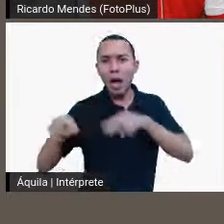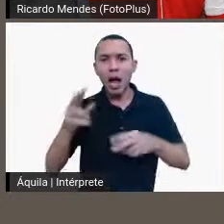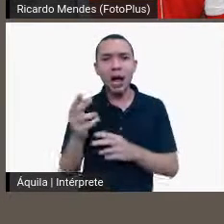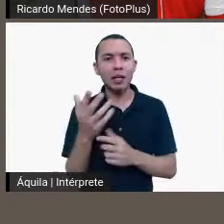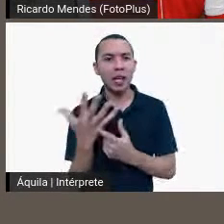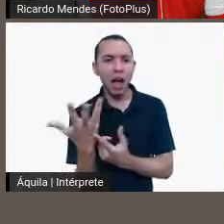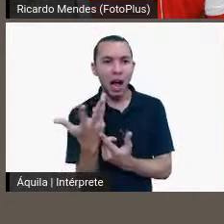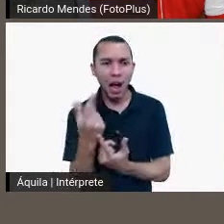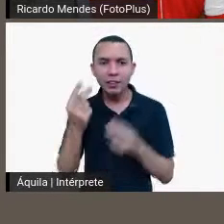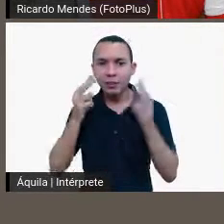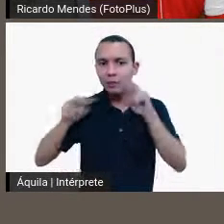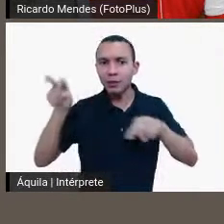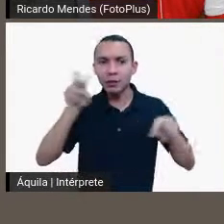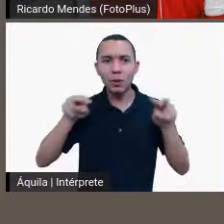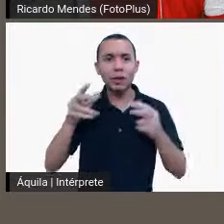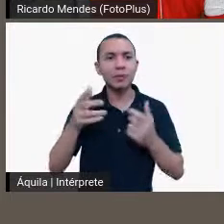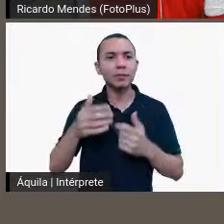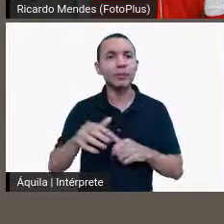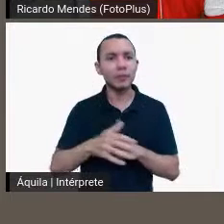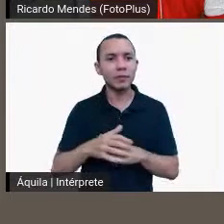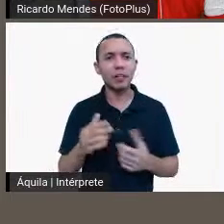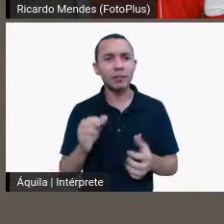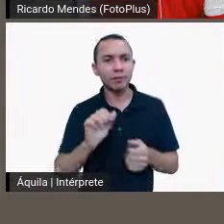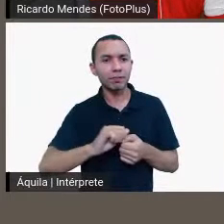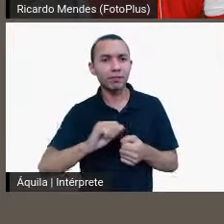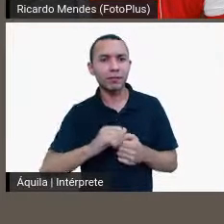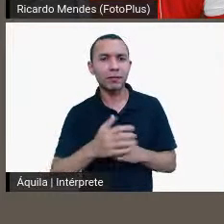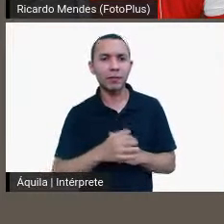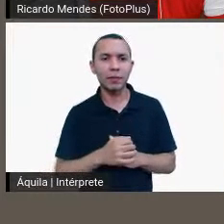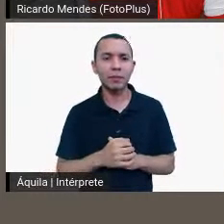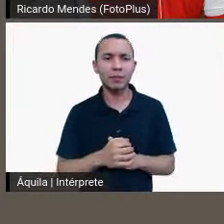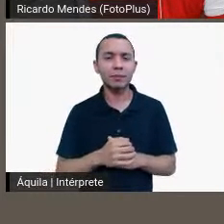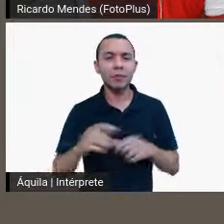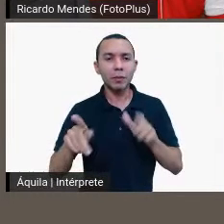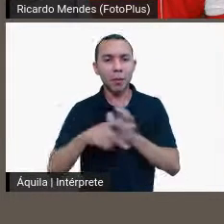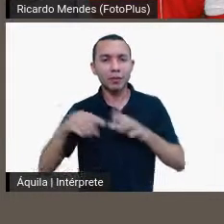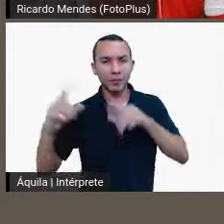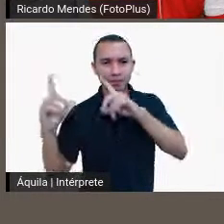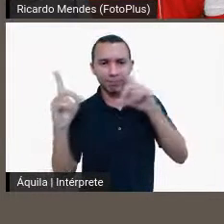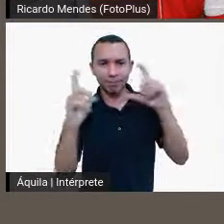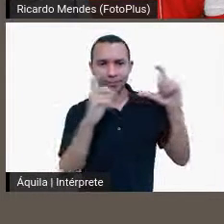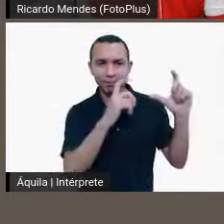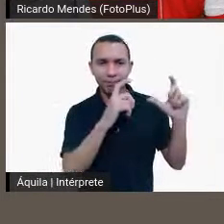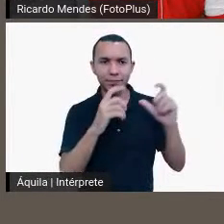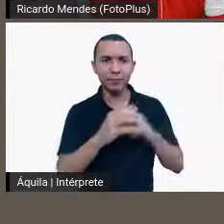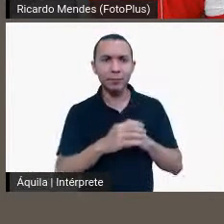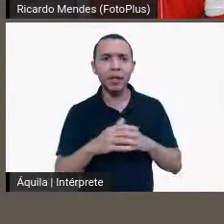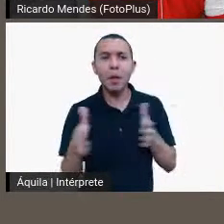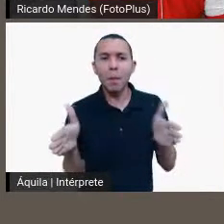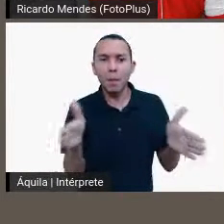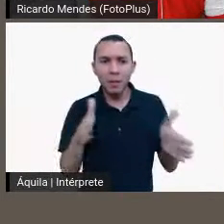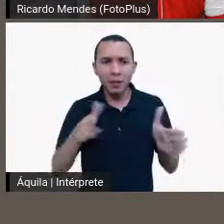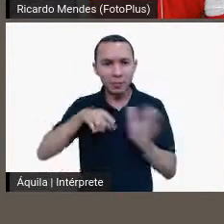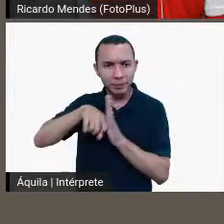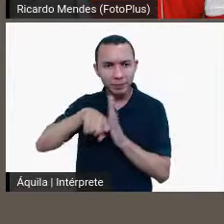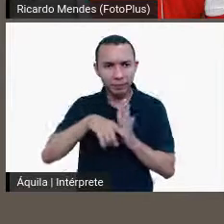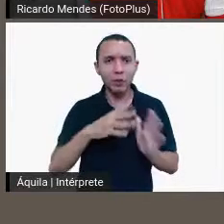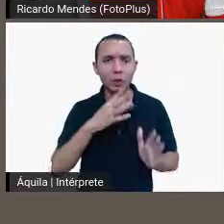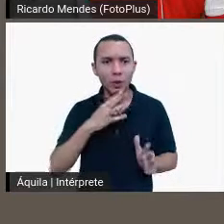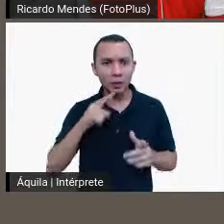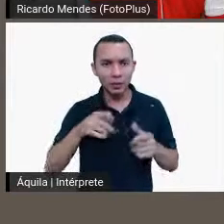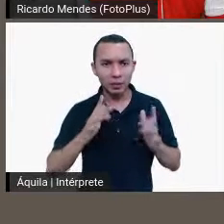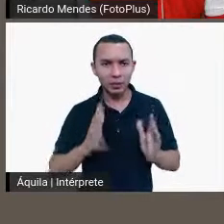ocorre a constituição ainda tímida de uma produção editorial ampliada de livros fotográficos. Coincide o período de